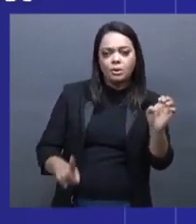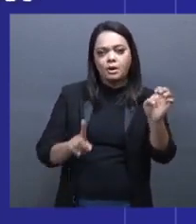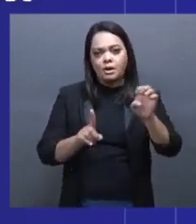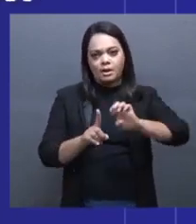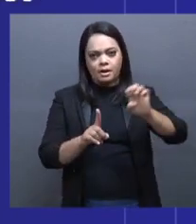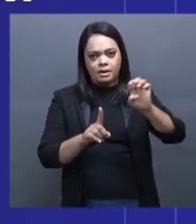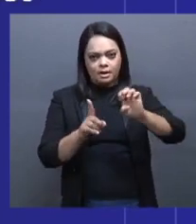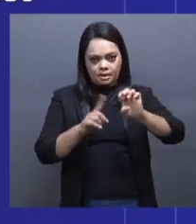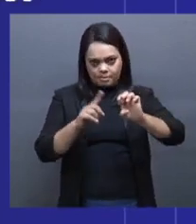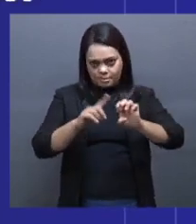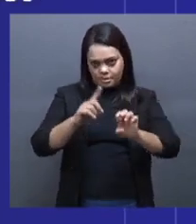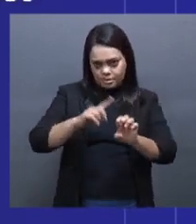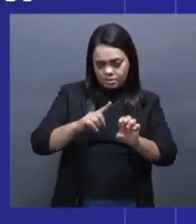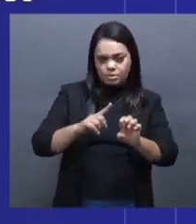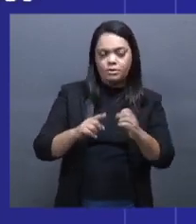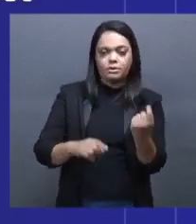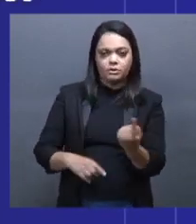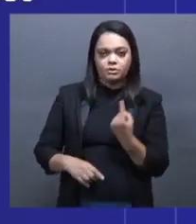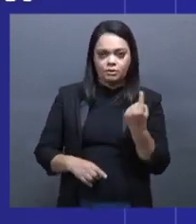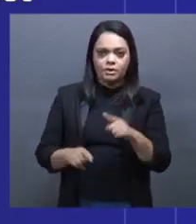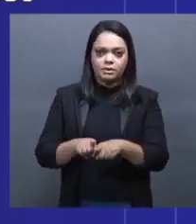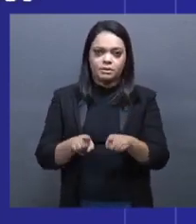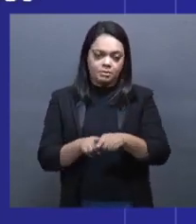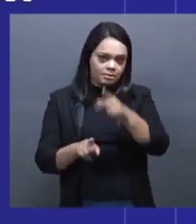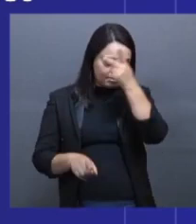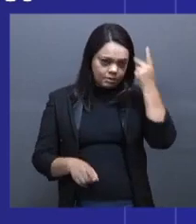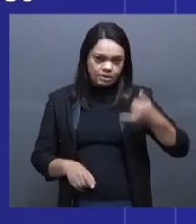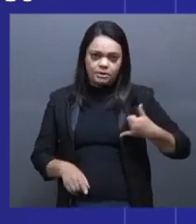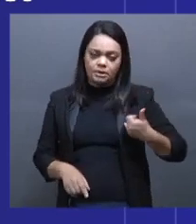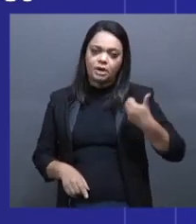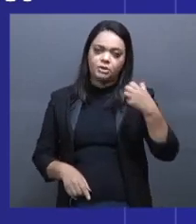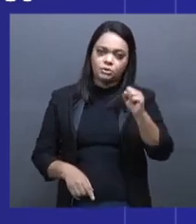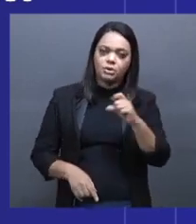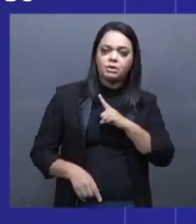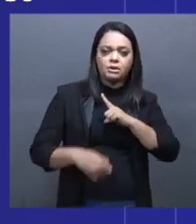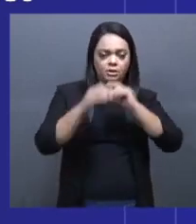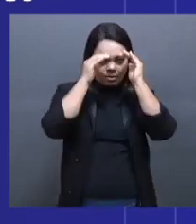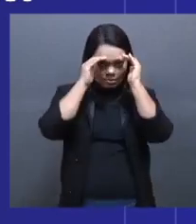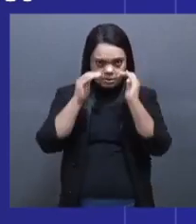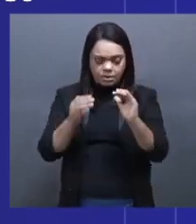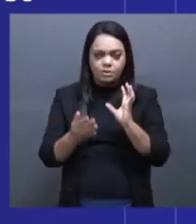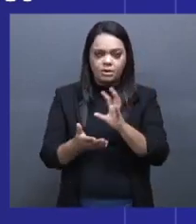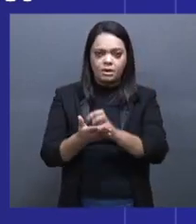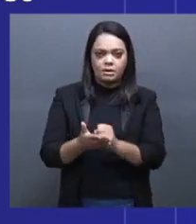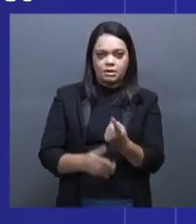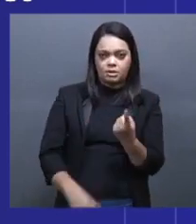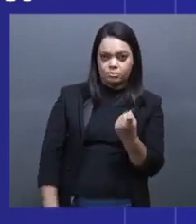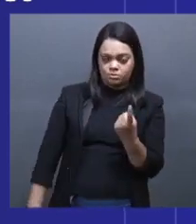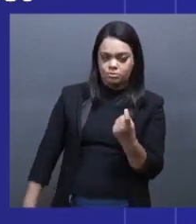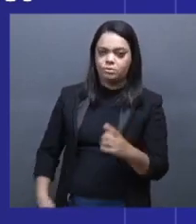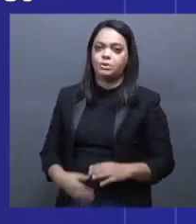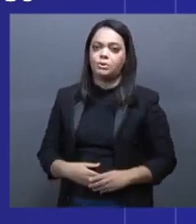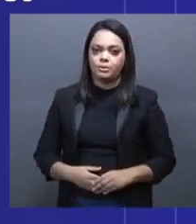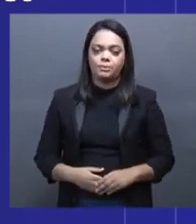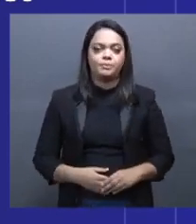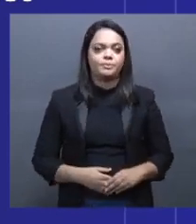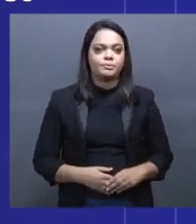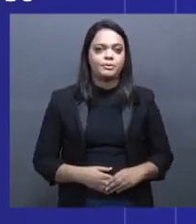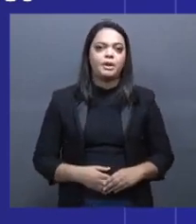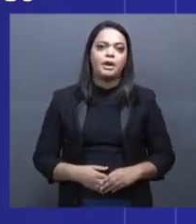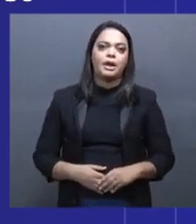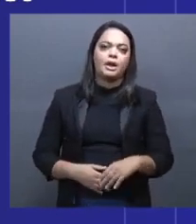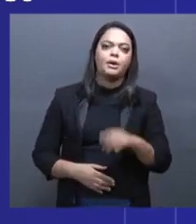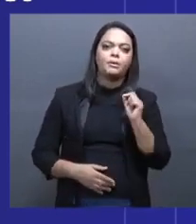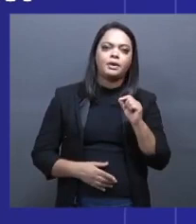desempregados que tenham mais de 18 anos e estão dentro dos critérios do Cadastro Único, o CAD Único, registro de pessoas